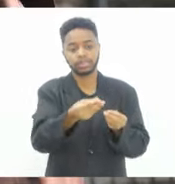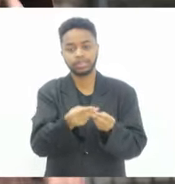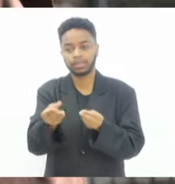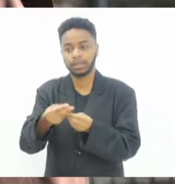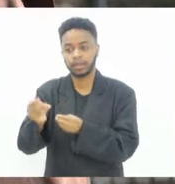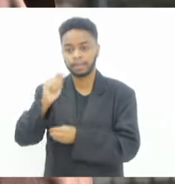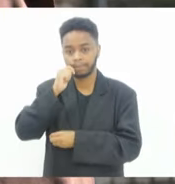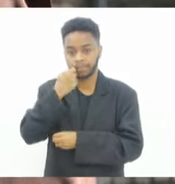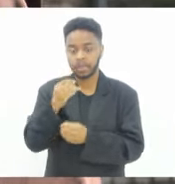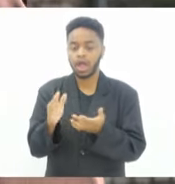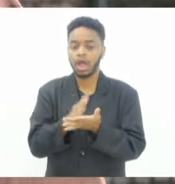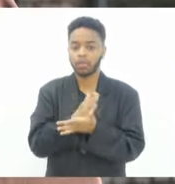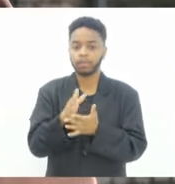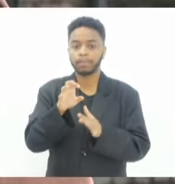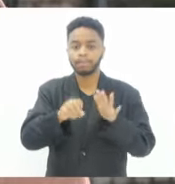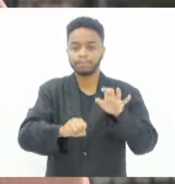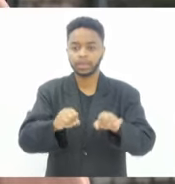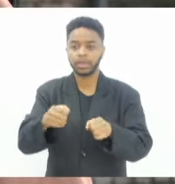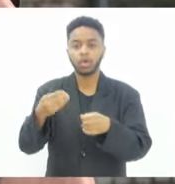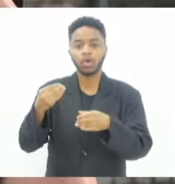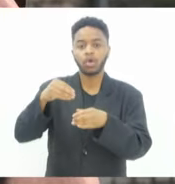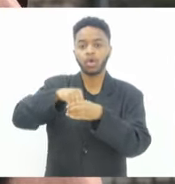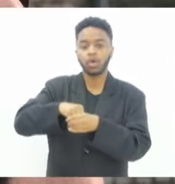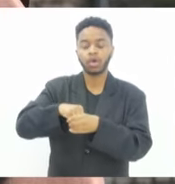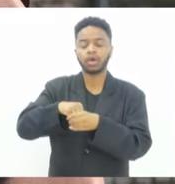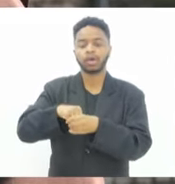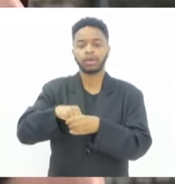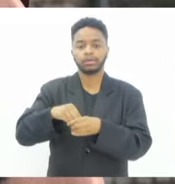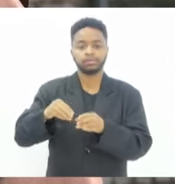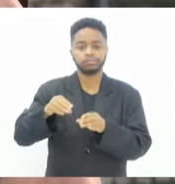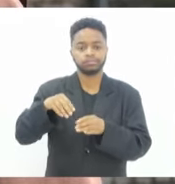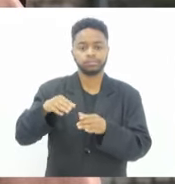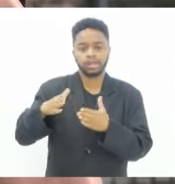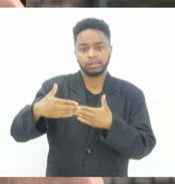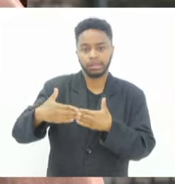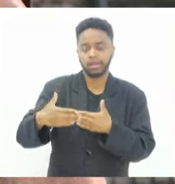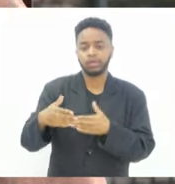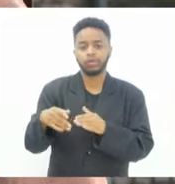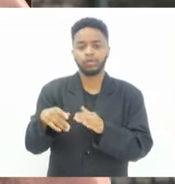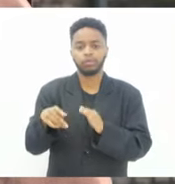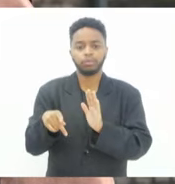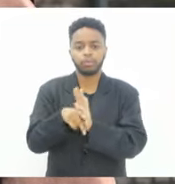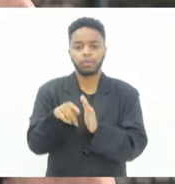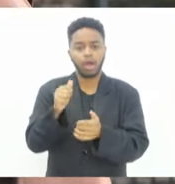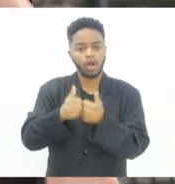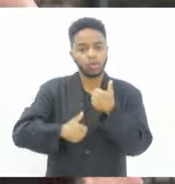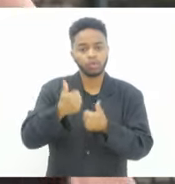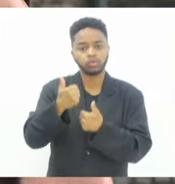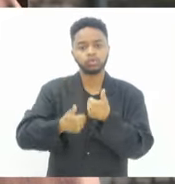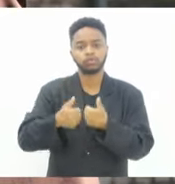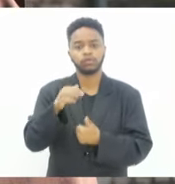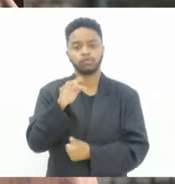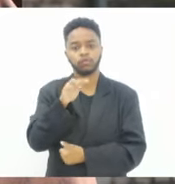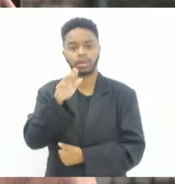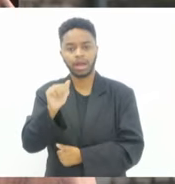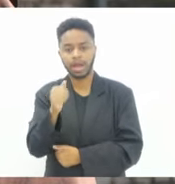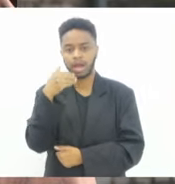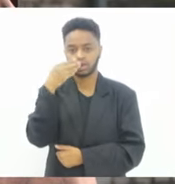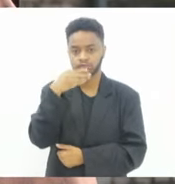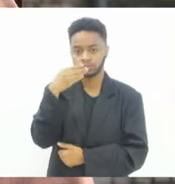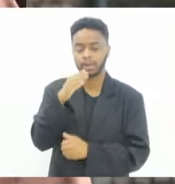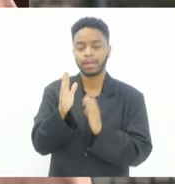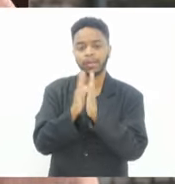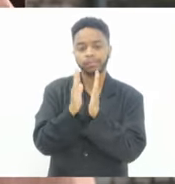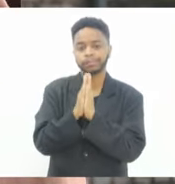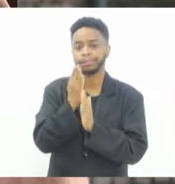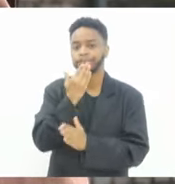pegam o pão e o colocam dentro das latas de mantimento, de arroz, de fubá, de açúcar, rezando e pedindo a Deus que não deixe